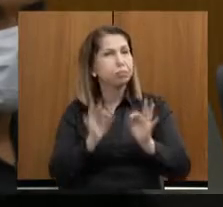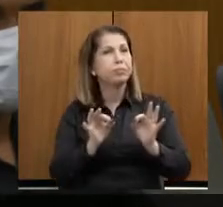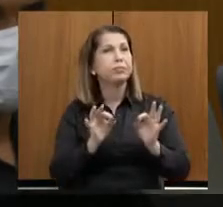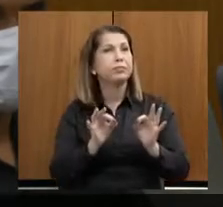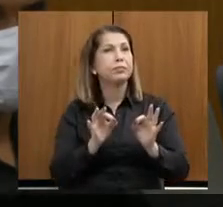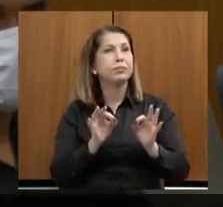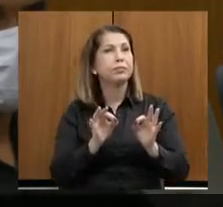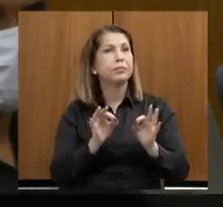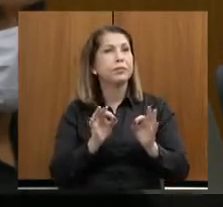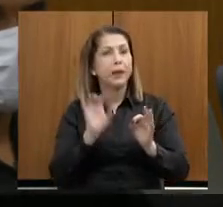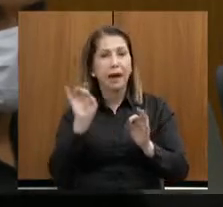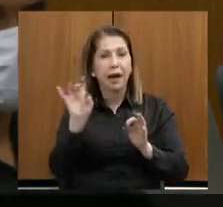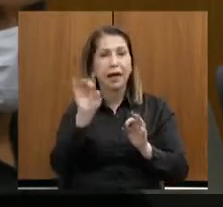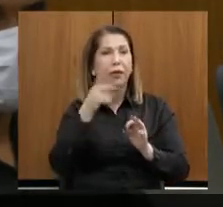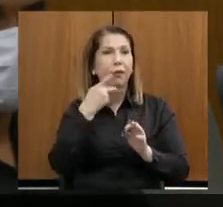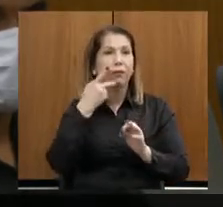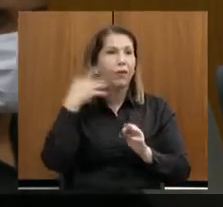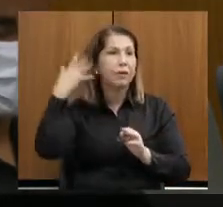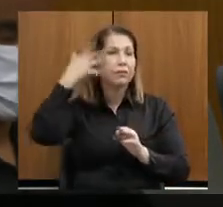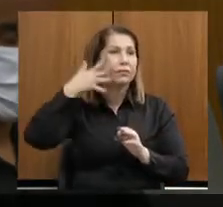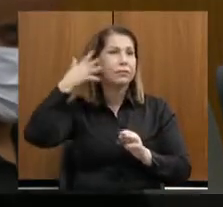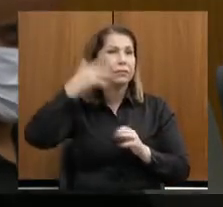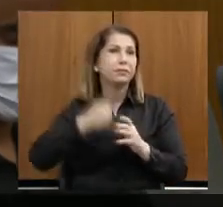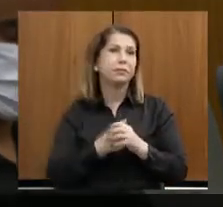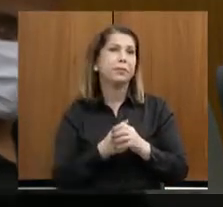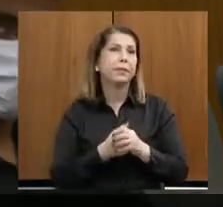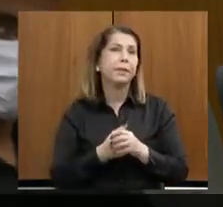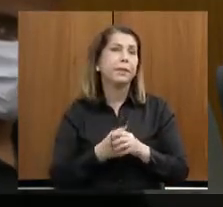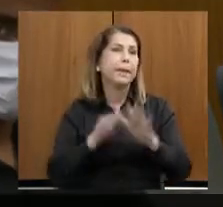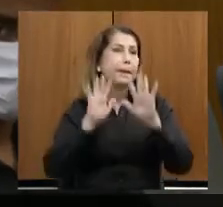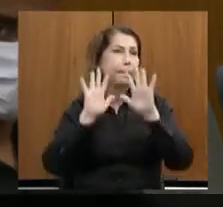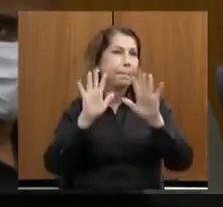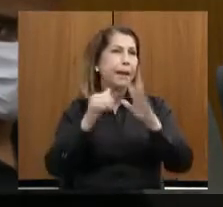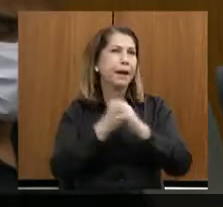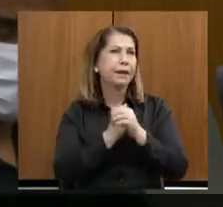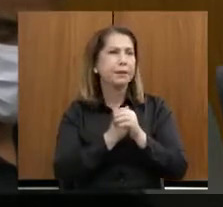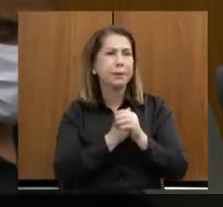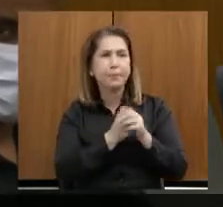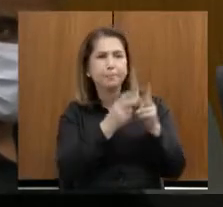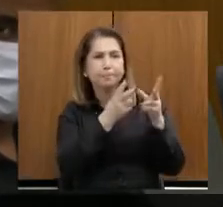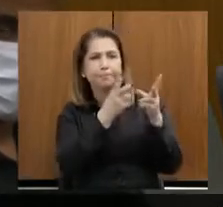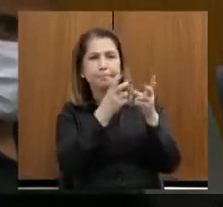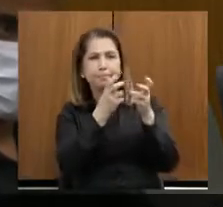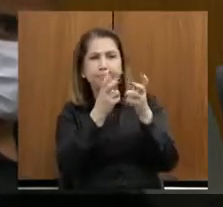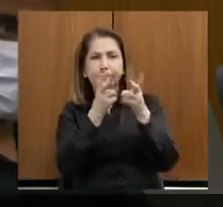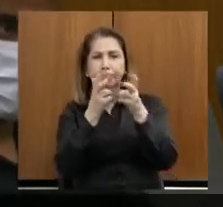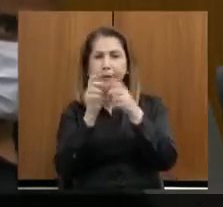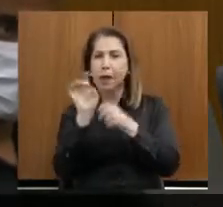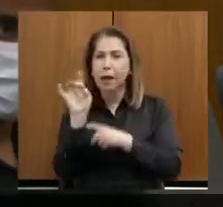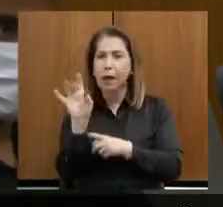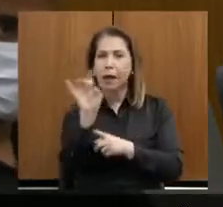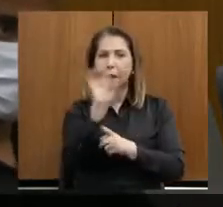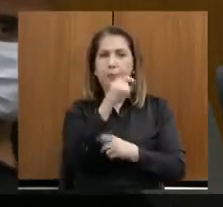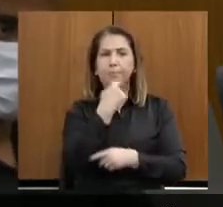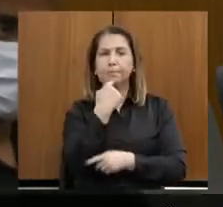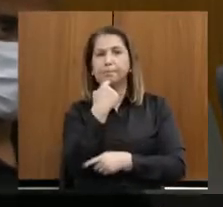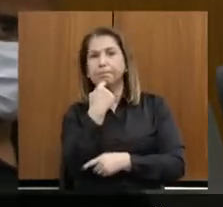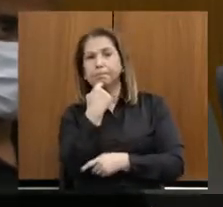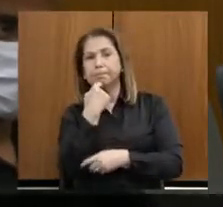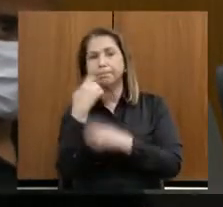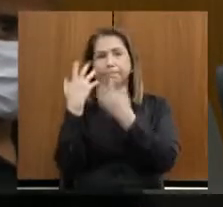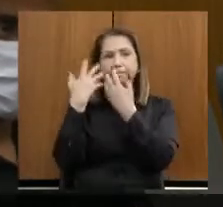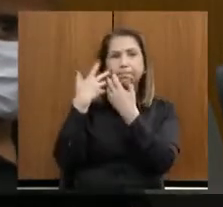né Em cada fala é mas Observo a pontuação de cada um e me